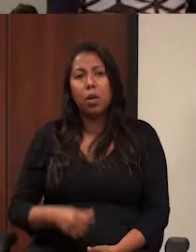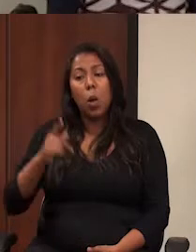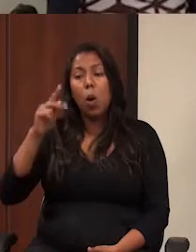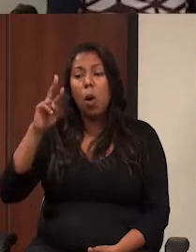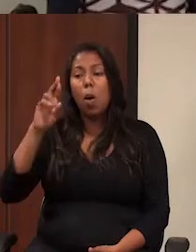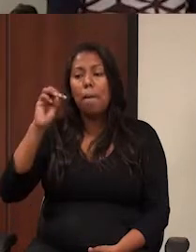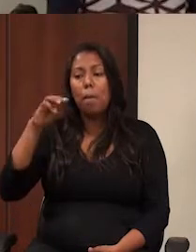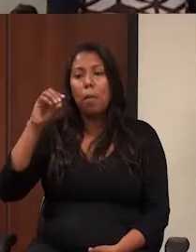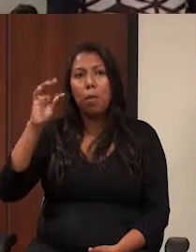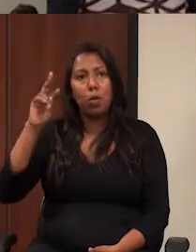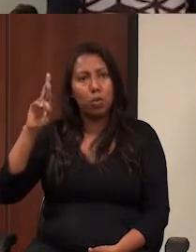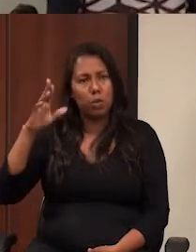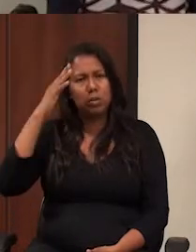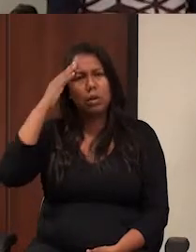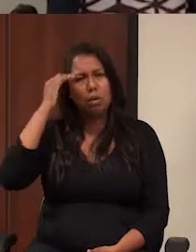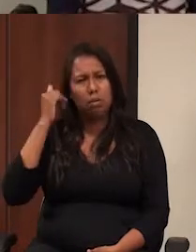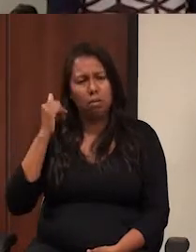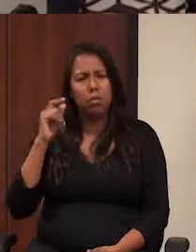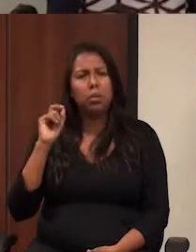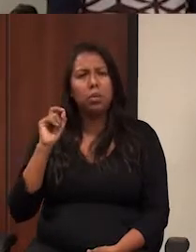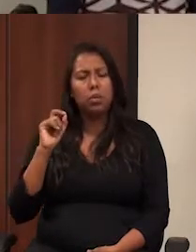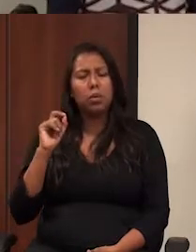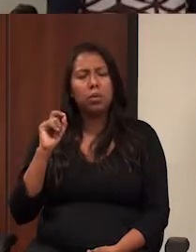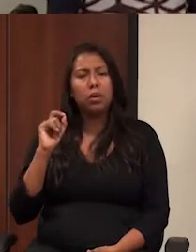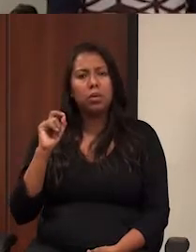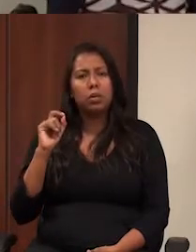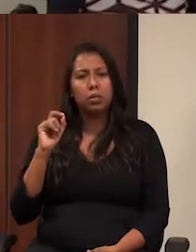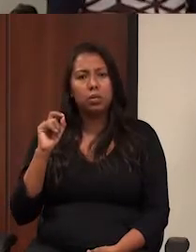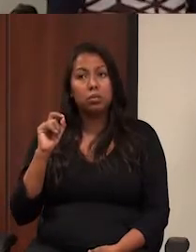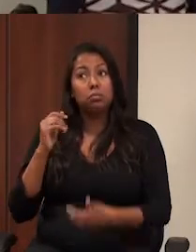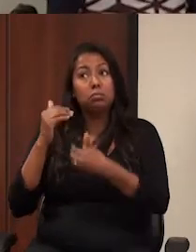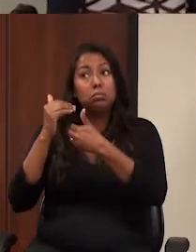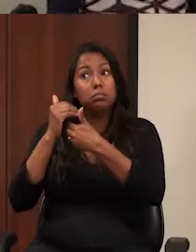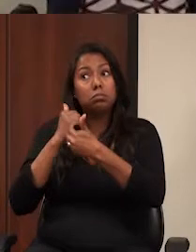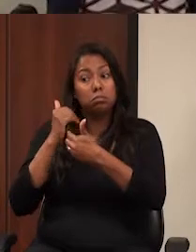mas o nosso entendimento, e no caso, a minha orientação para os